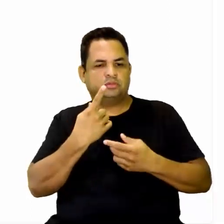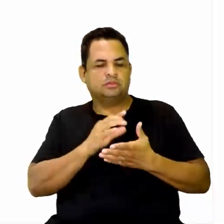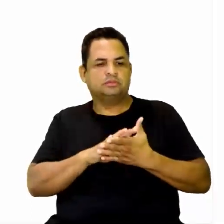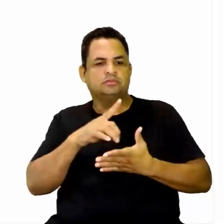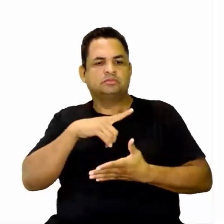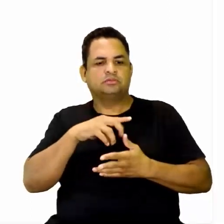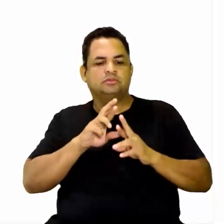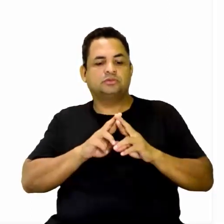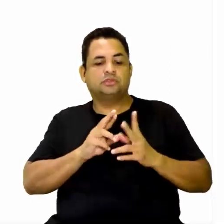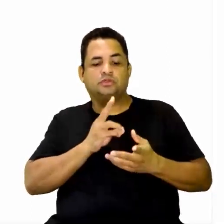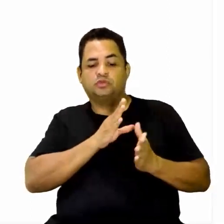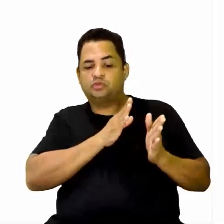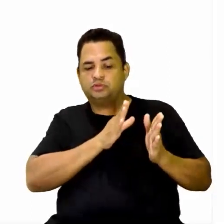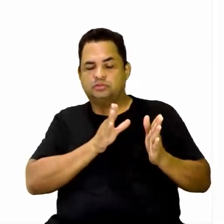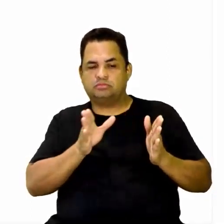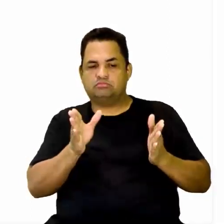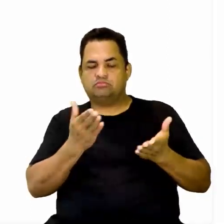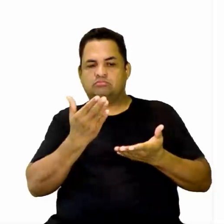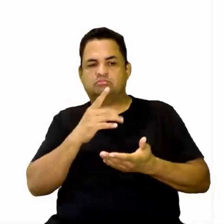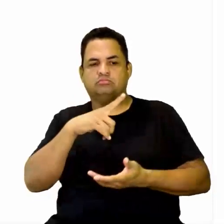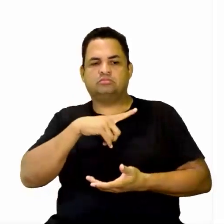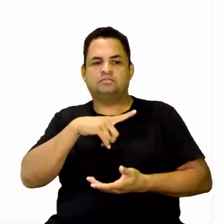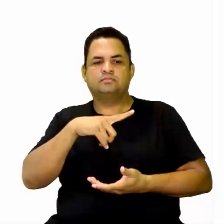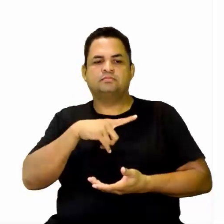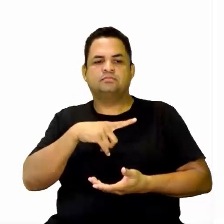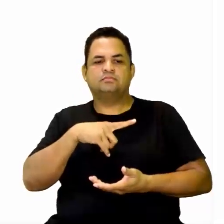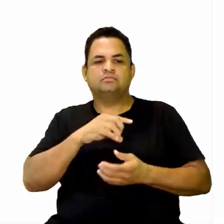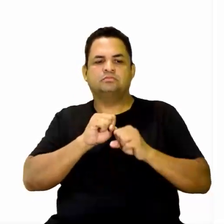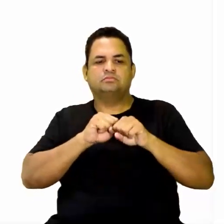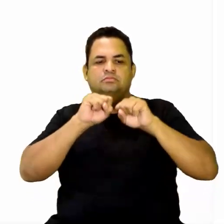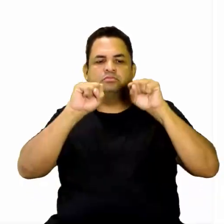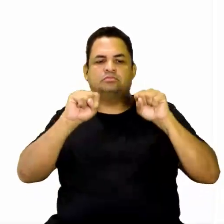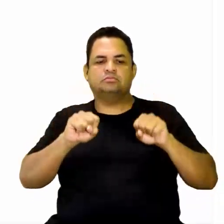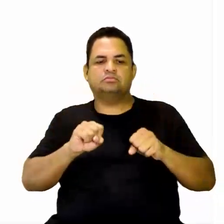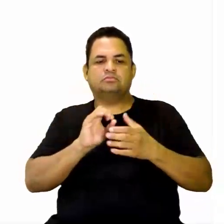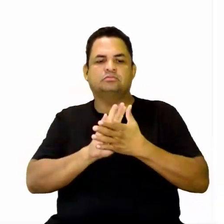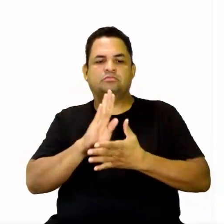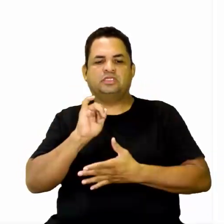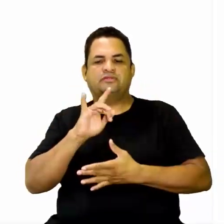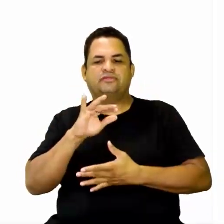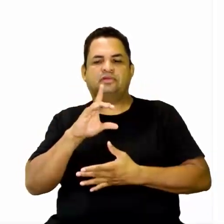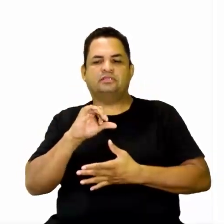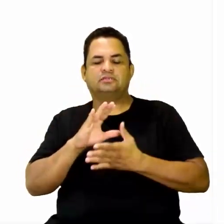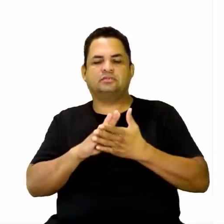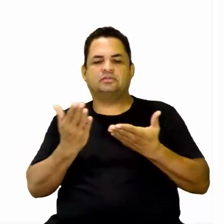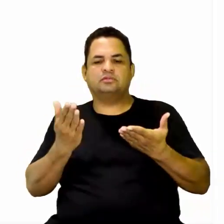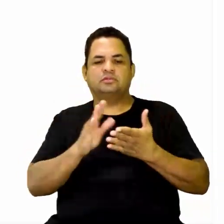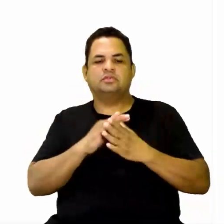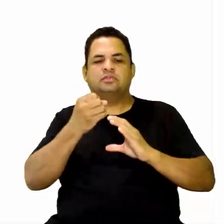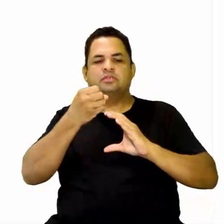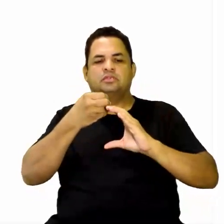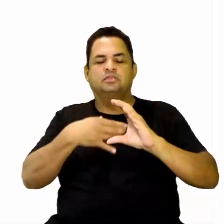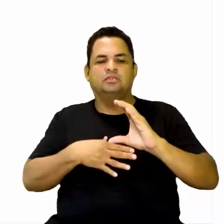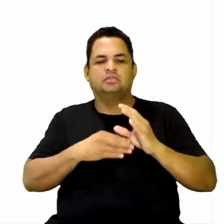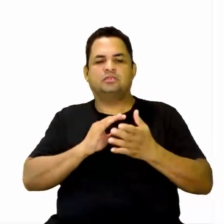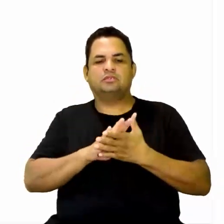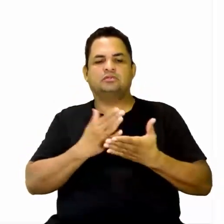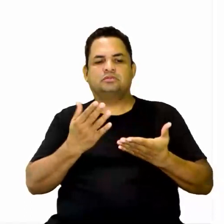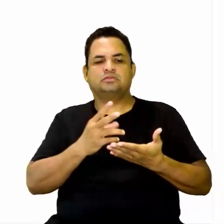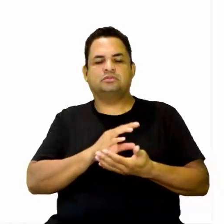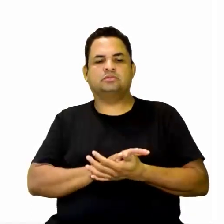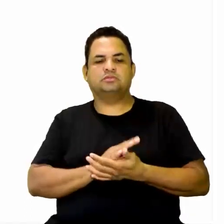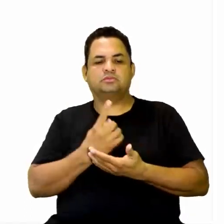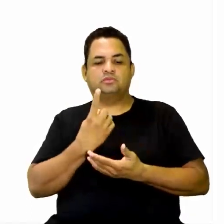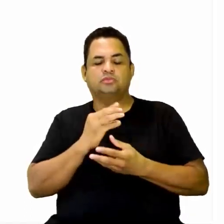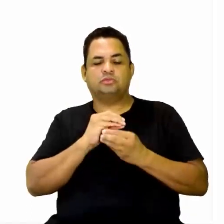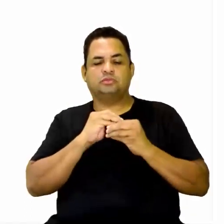existem duas fases, né? Então, nós temos um sistema bifásico, onde caracteriza apenas uma